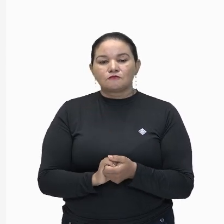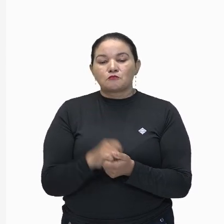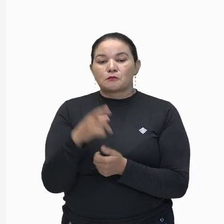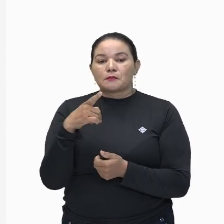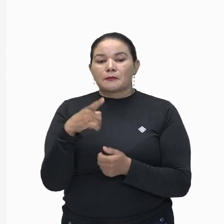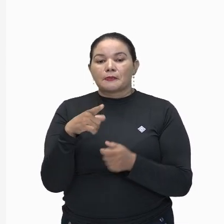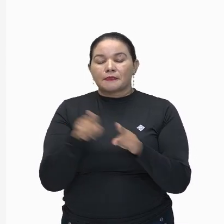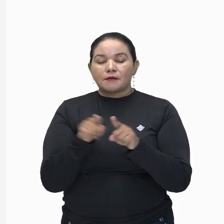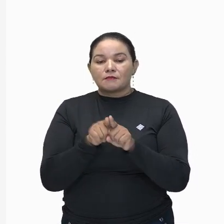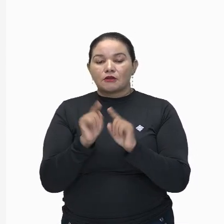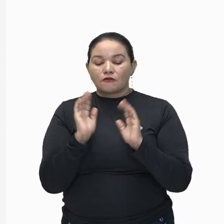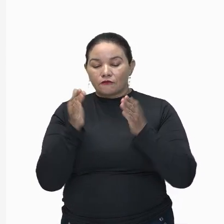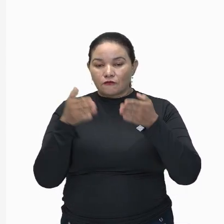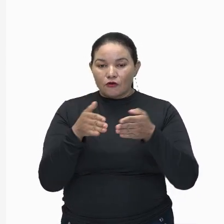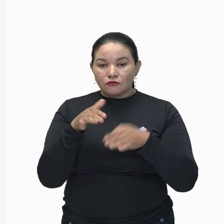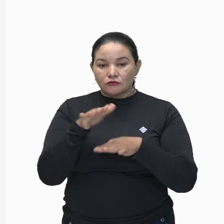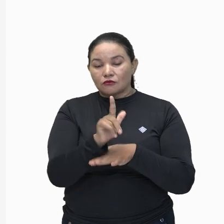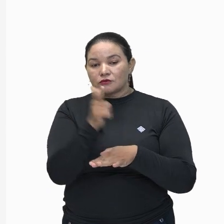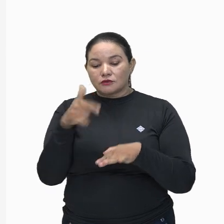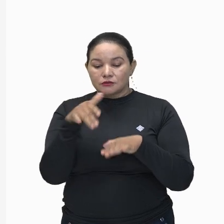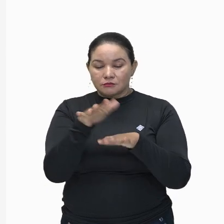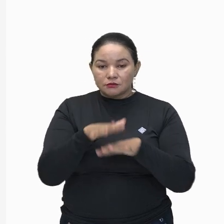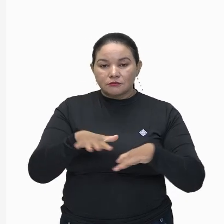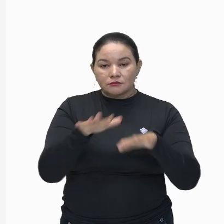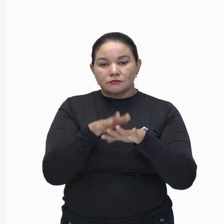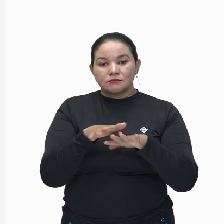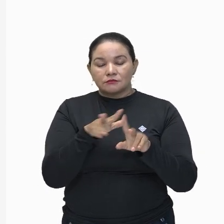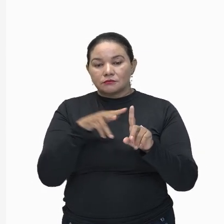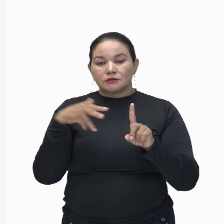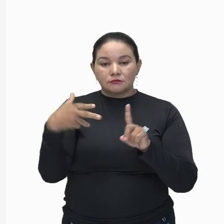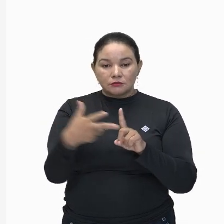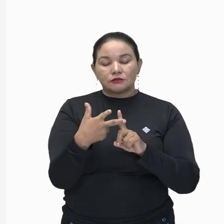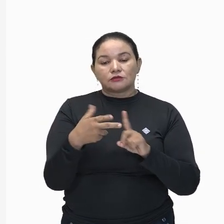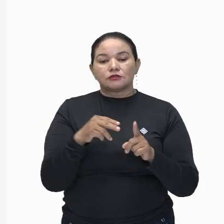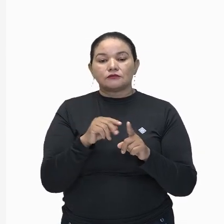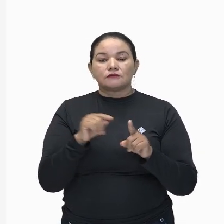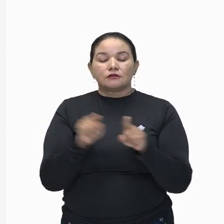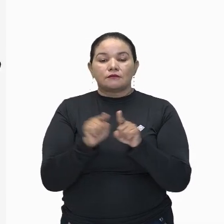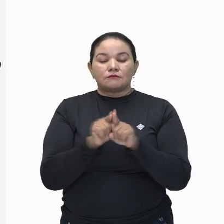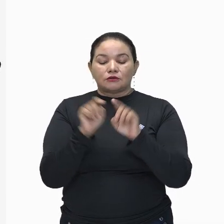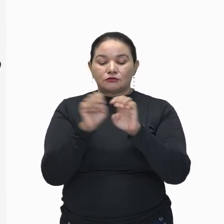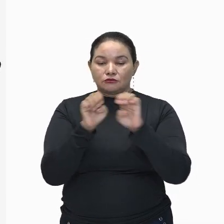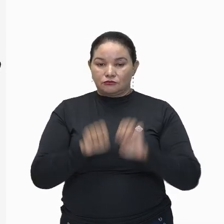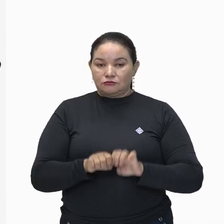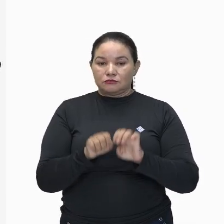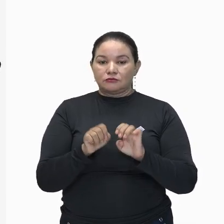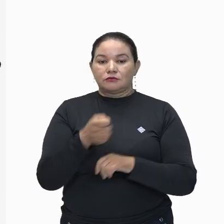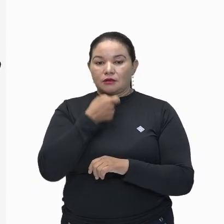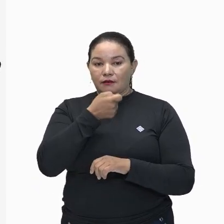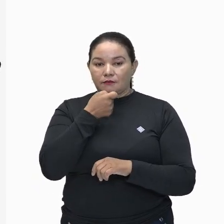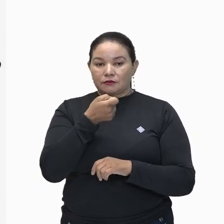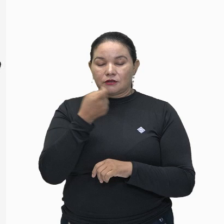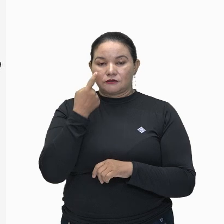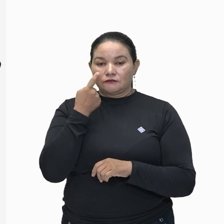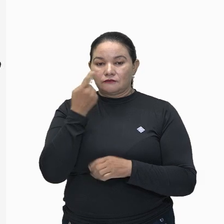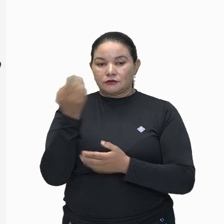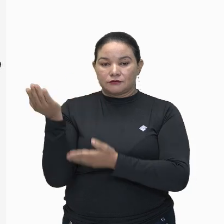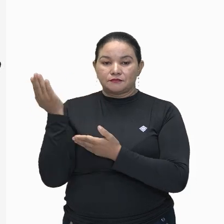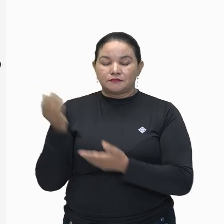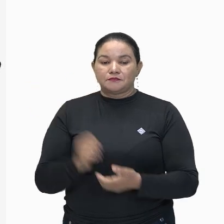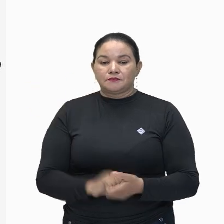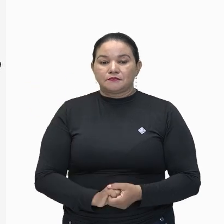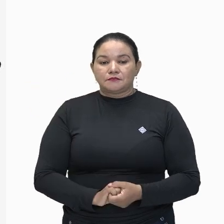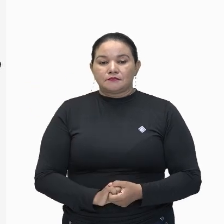de enfocar outras perspectivas sobre o assunto. Estrutura da reportagem. Olha só, observe aí. Então,